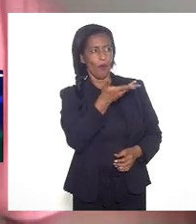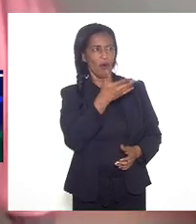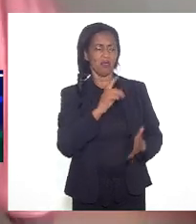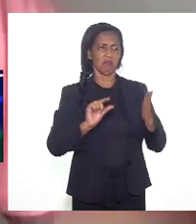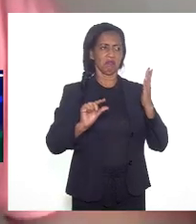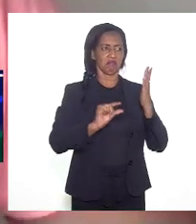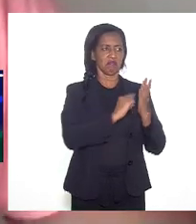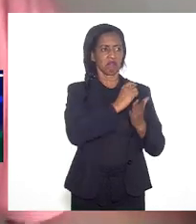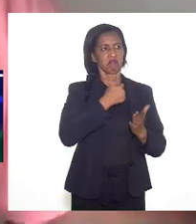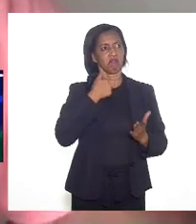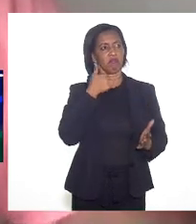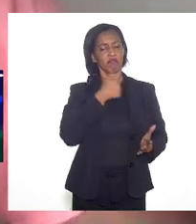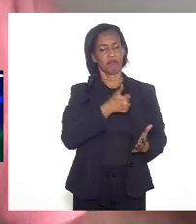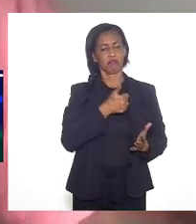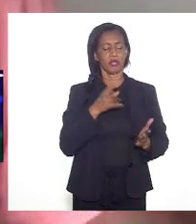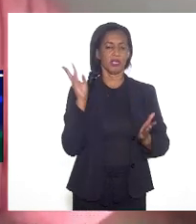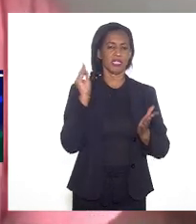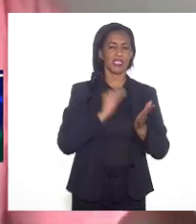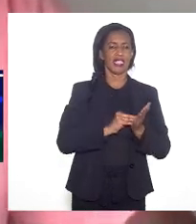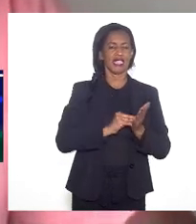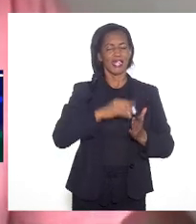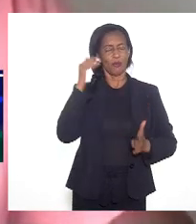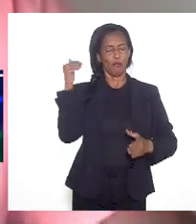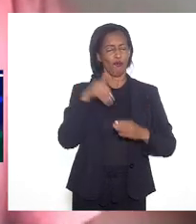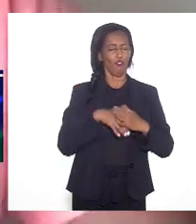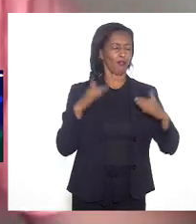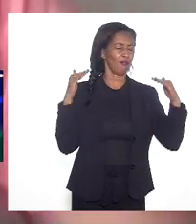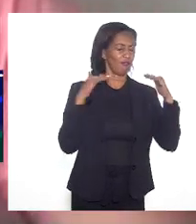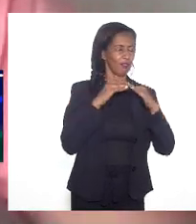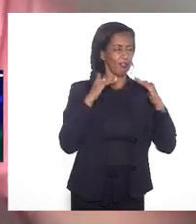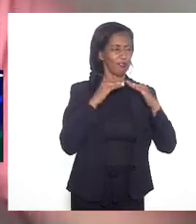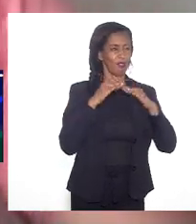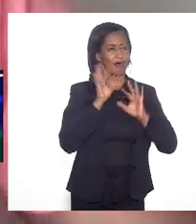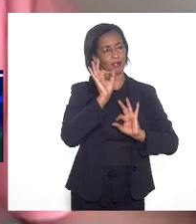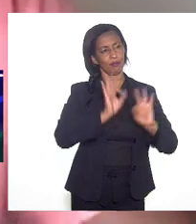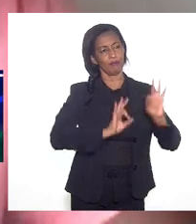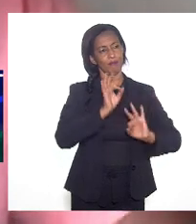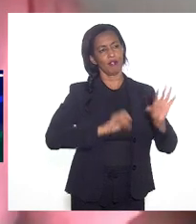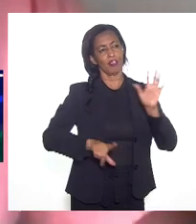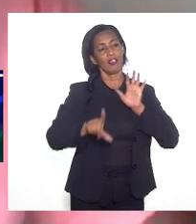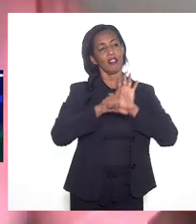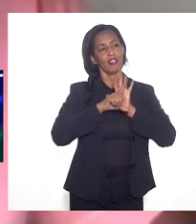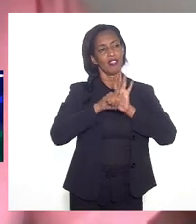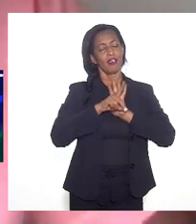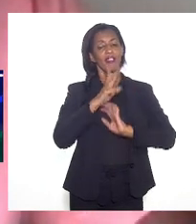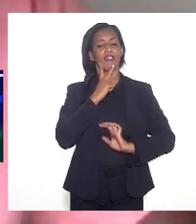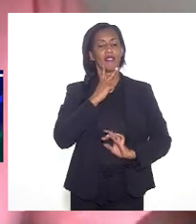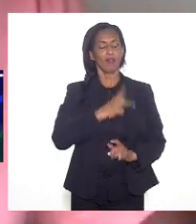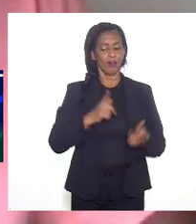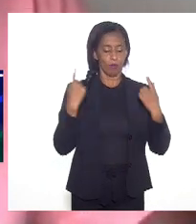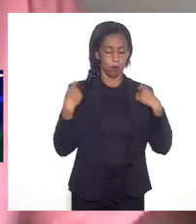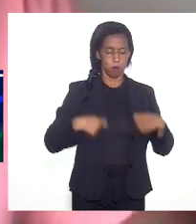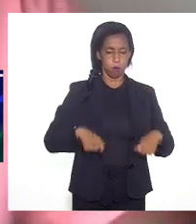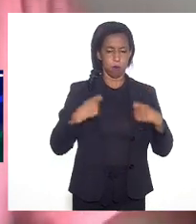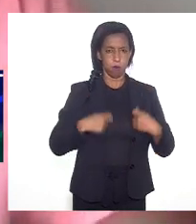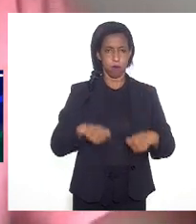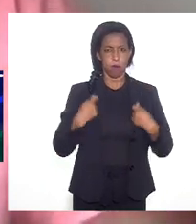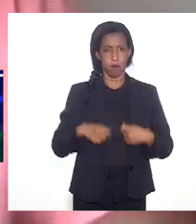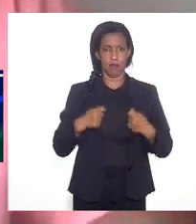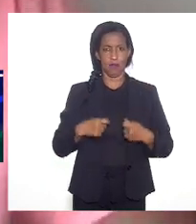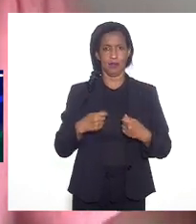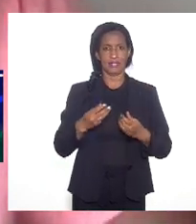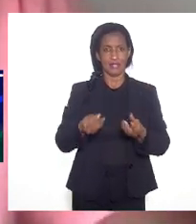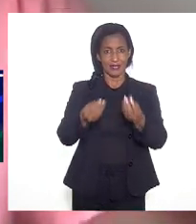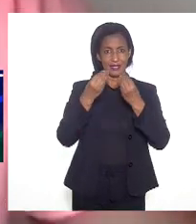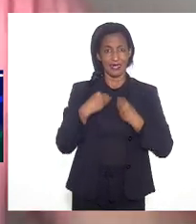coautoria, novamente reitero o meu voto mais que favorável a esse projeto de lei que fala sobre a necessidade de